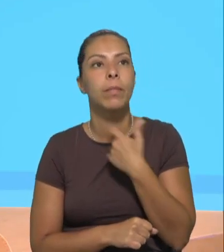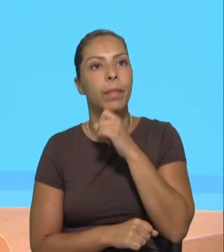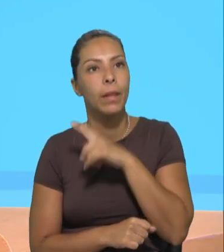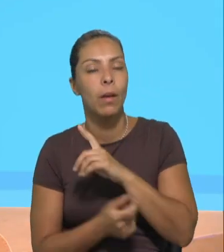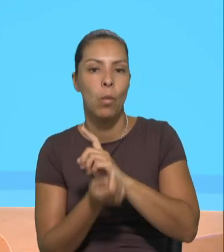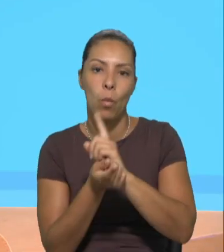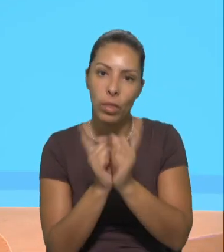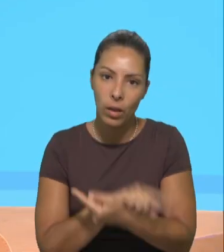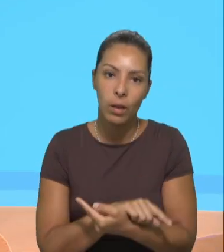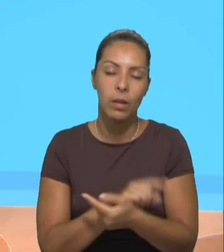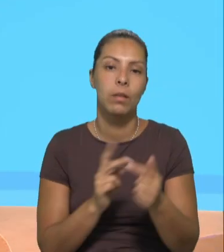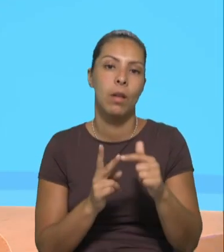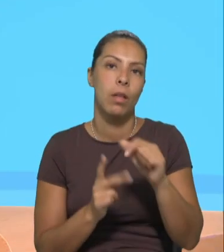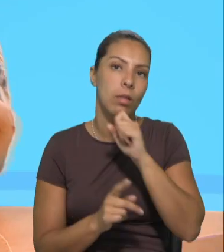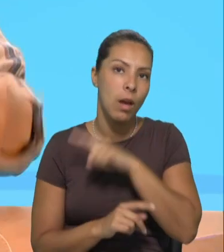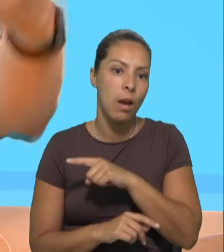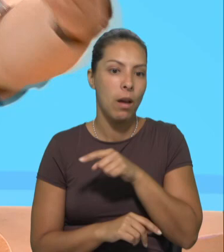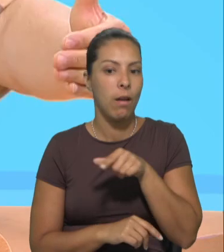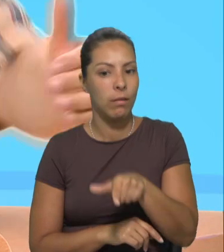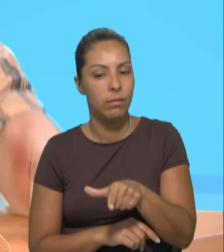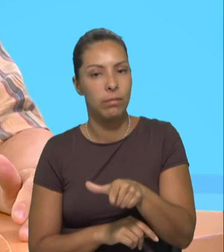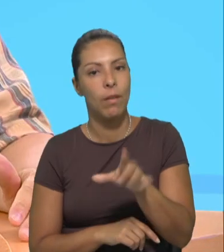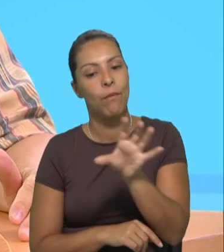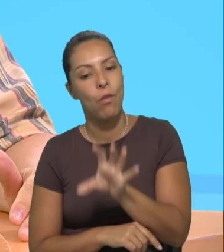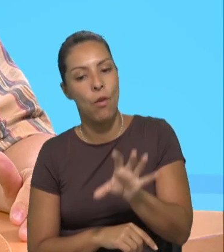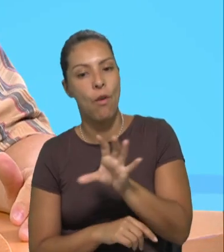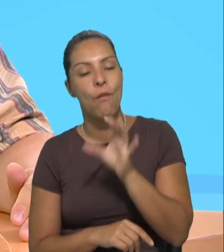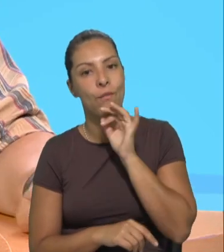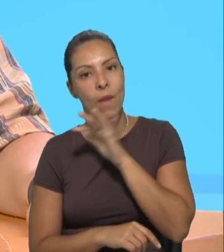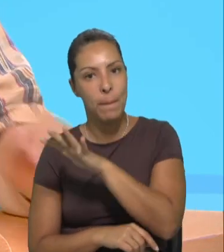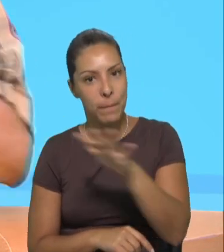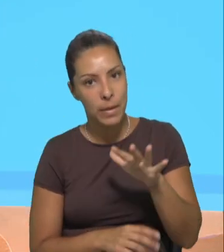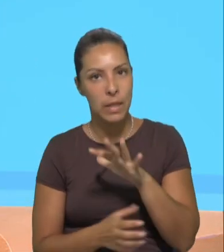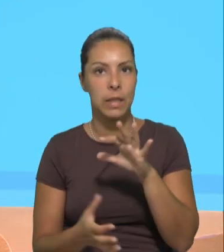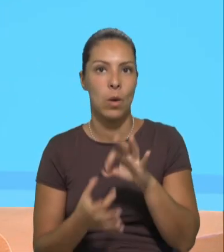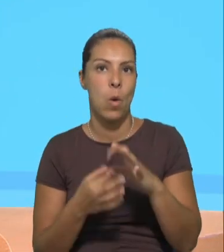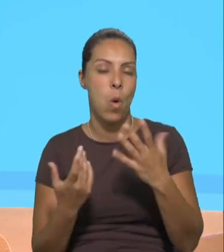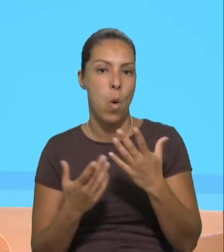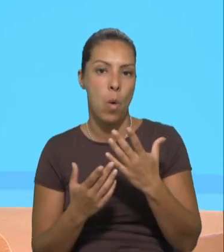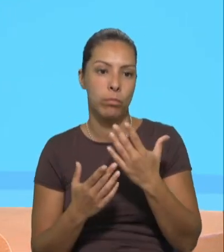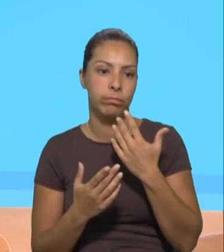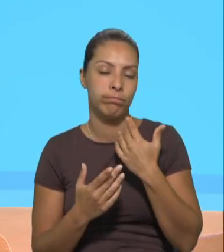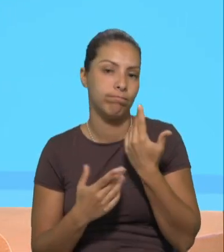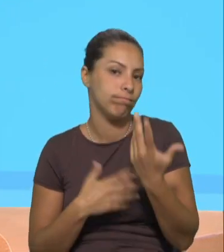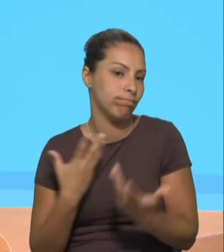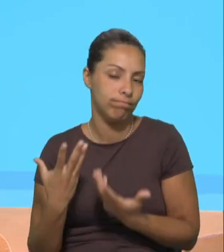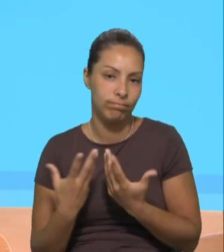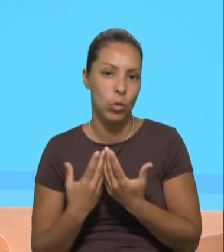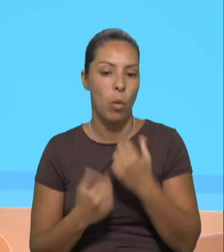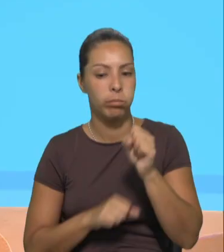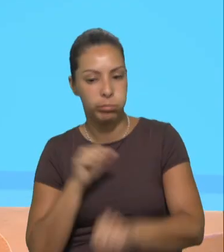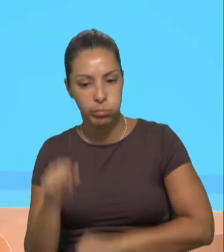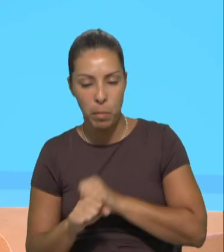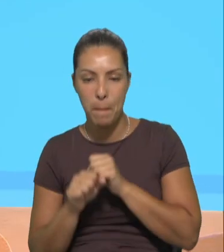procurar outras experiências, também aqui em família, numa autocaravana, numa paragem da